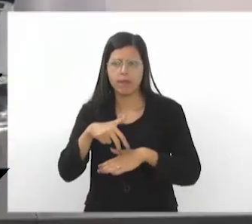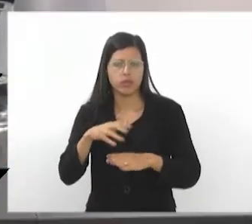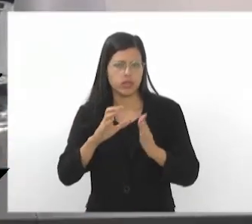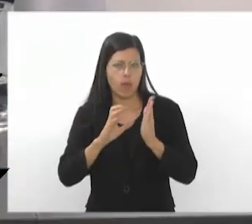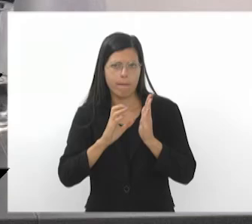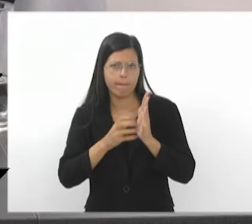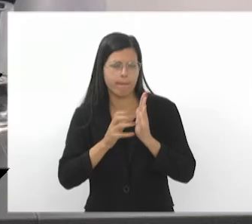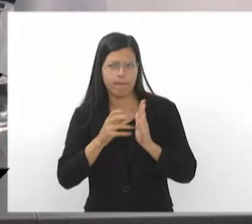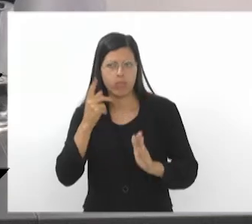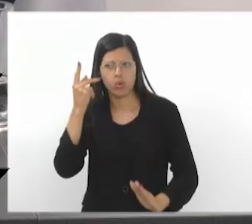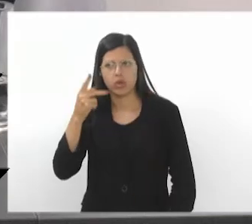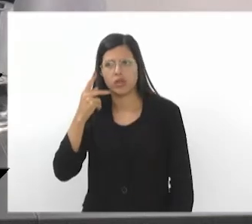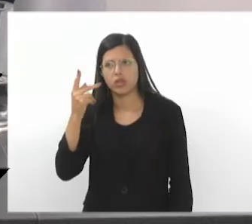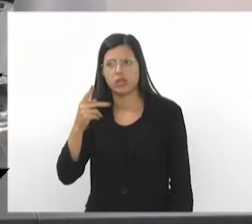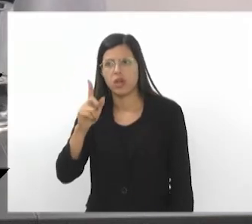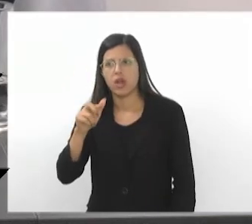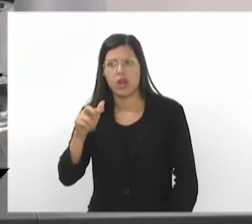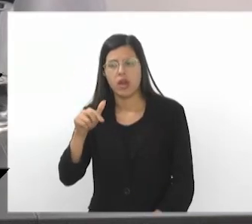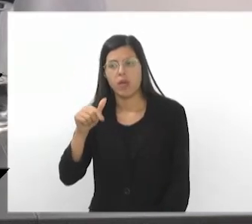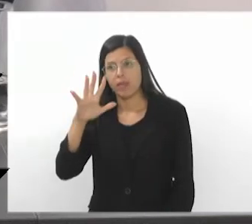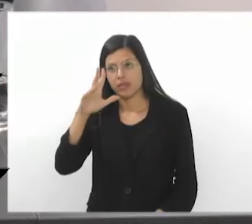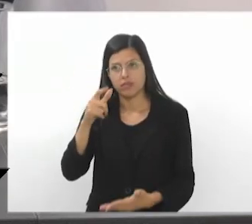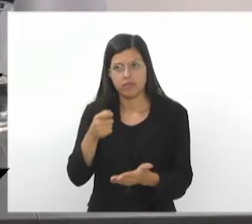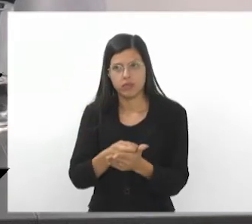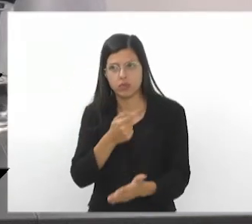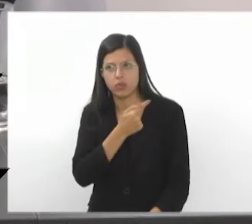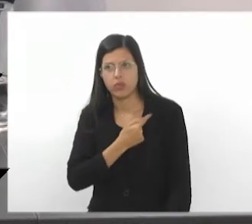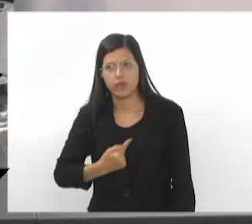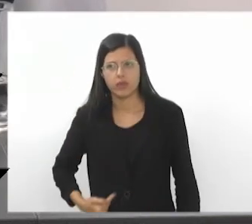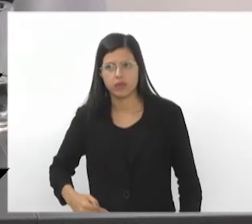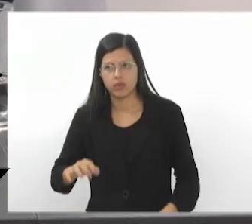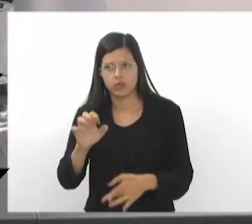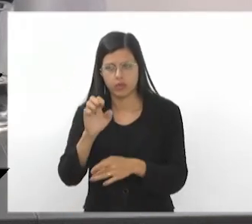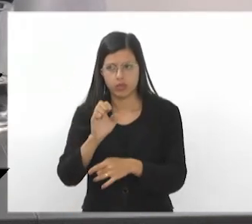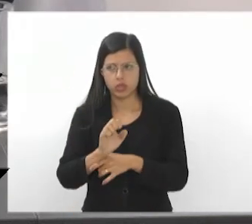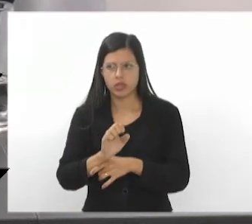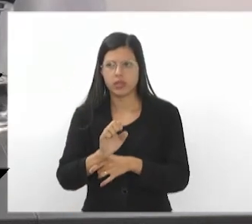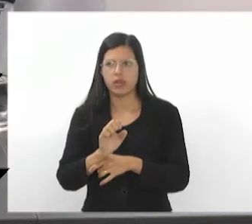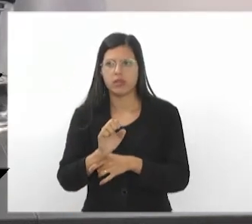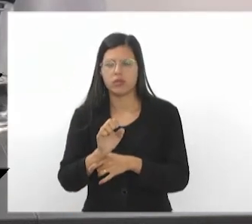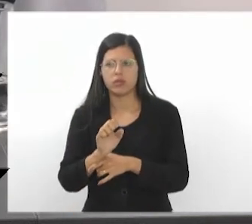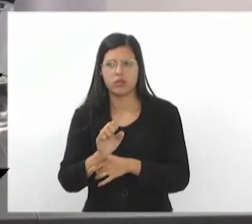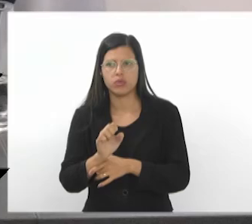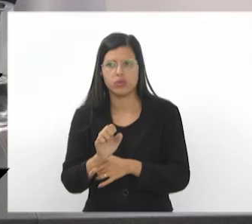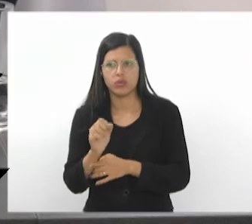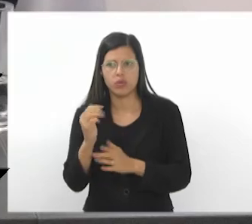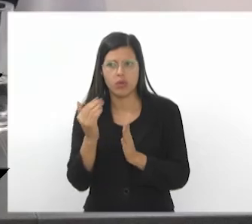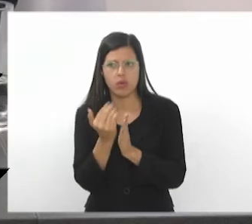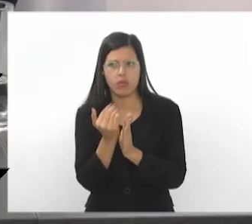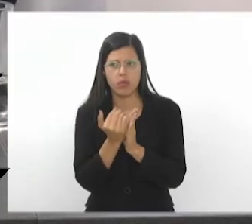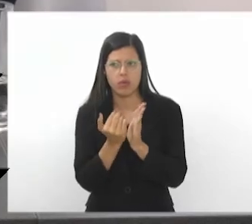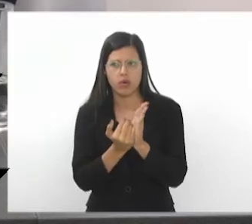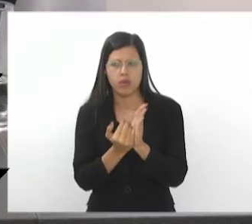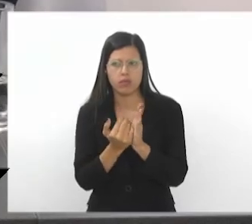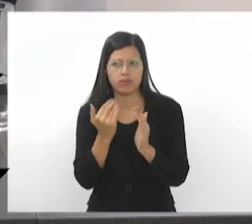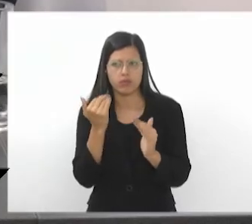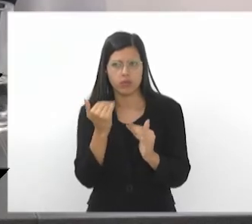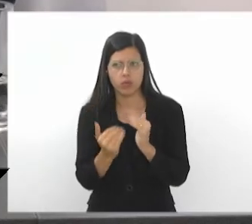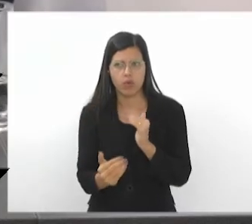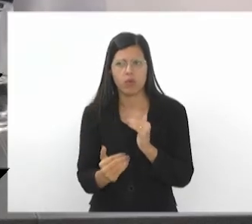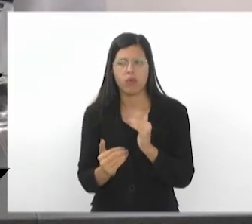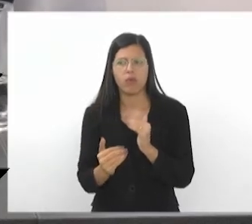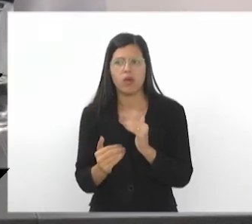posicionamento do governador do Estado, né? Não, mas o que eu digo é o Funcionou seguinte, todas elas. eventualmente num programa que não concorde, aí vai para um